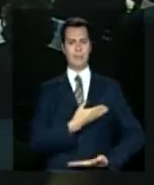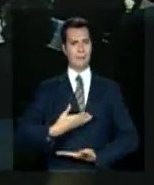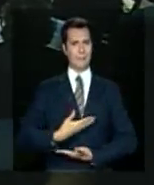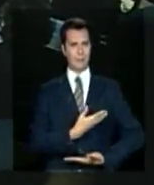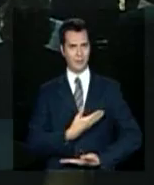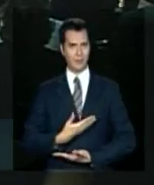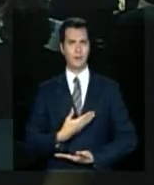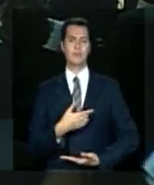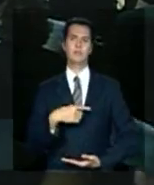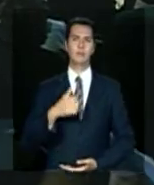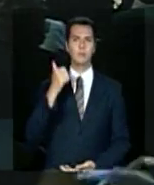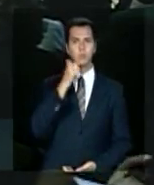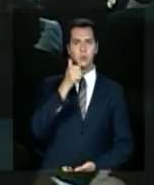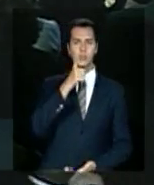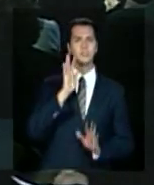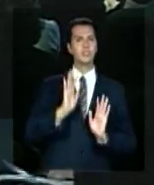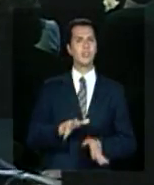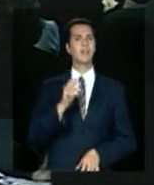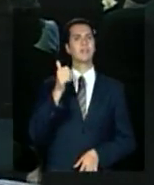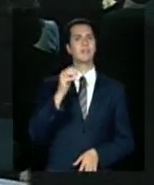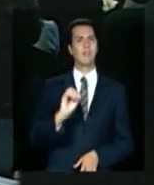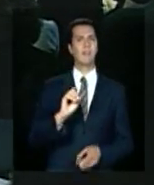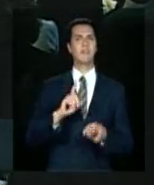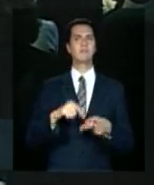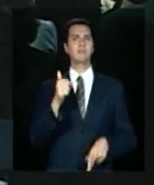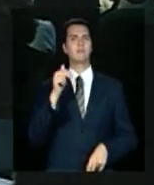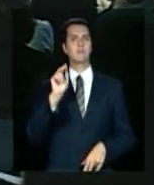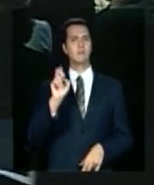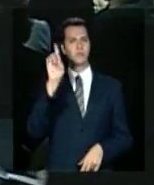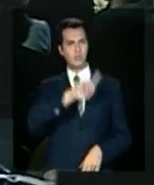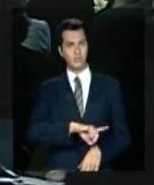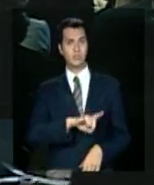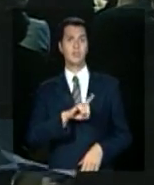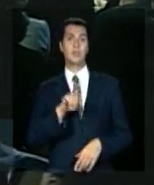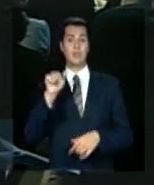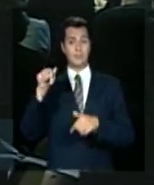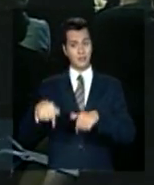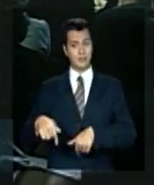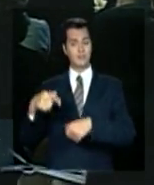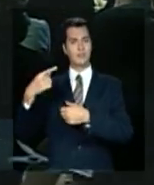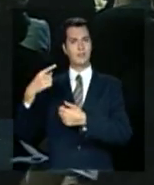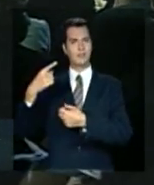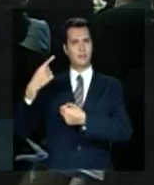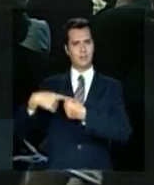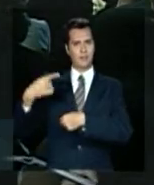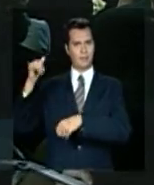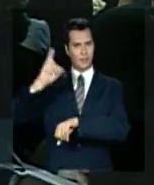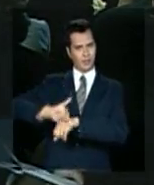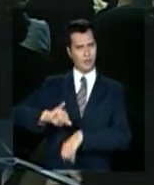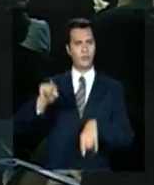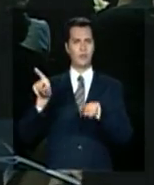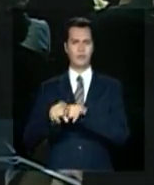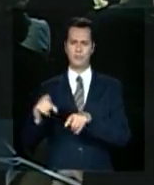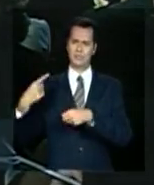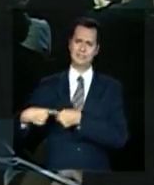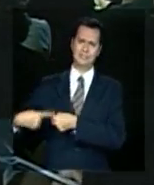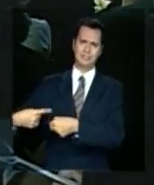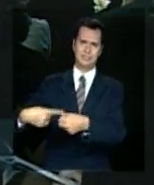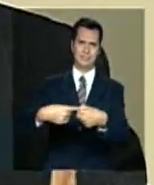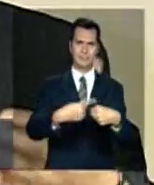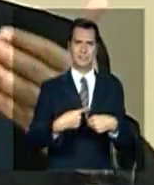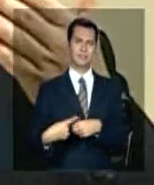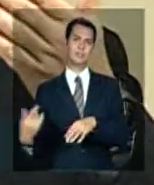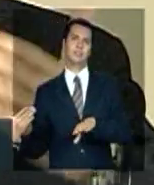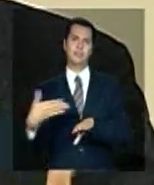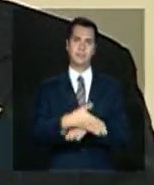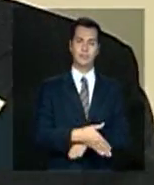gestantes que estão há 10 15 dias não só na região metropolitana mas o interior de Minas Gerais e que o fato